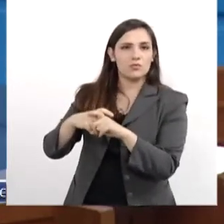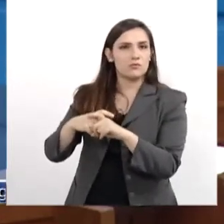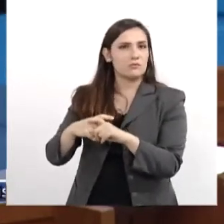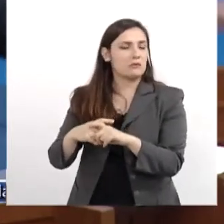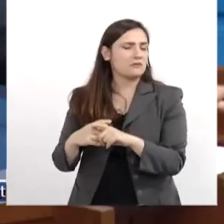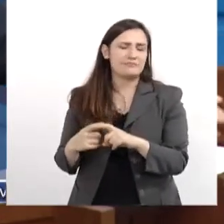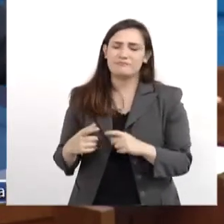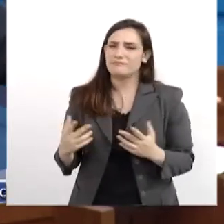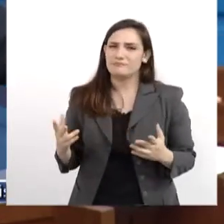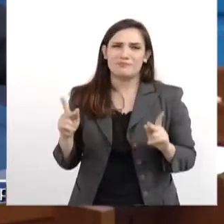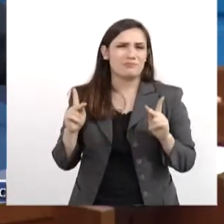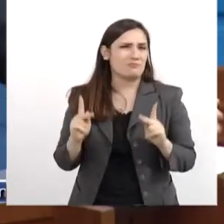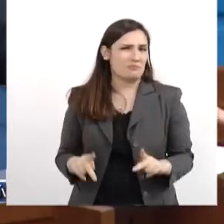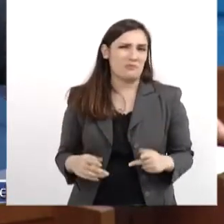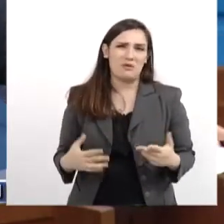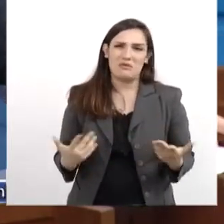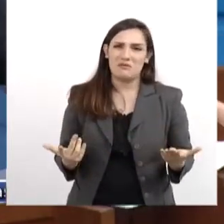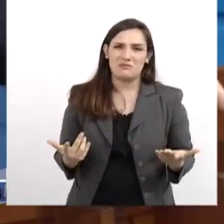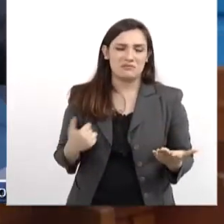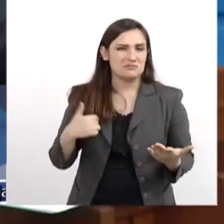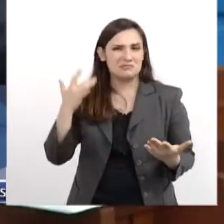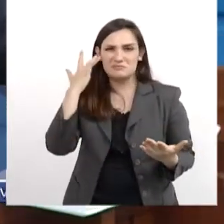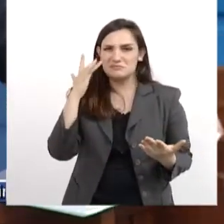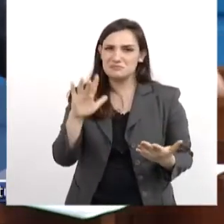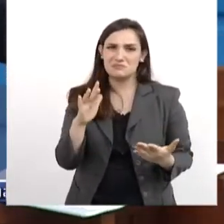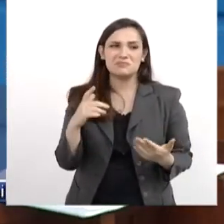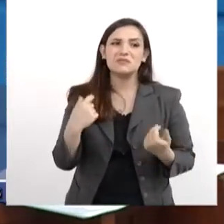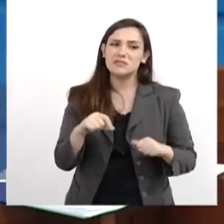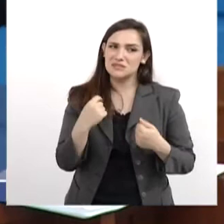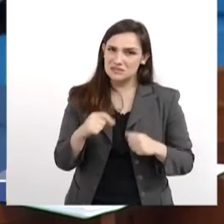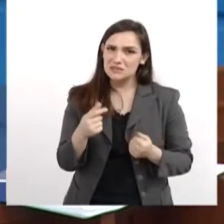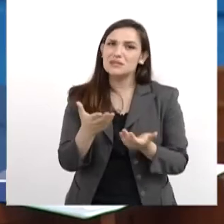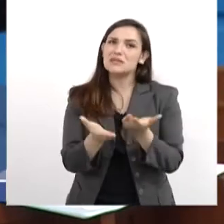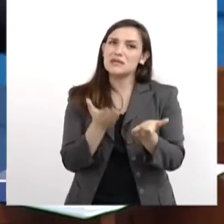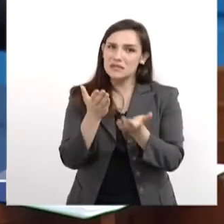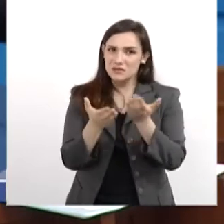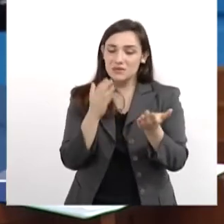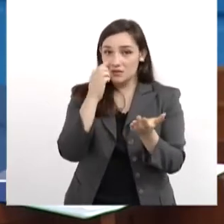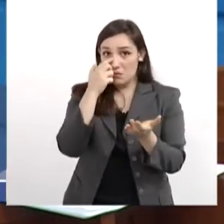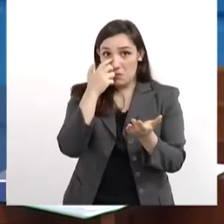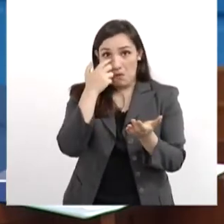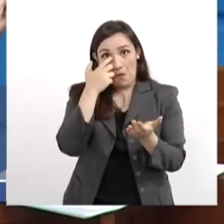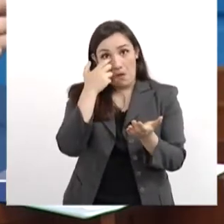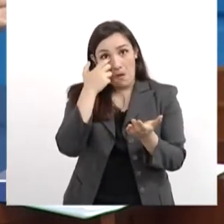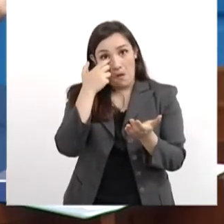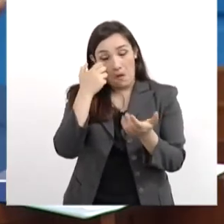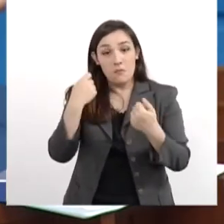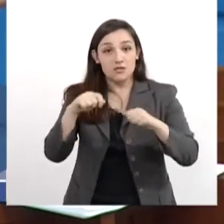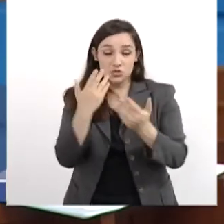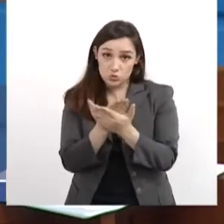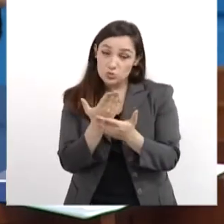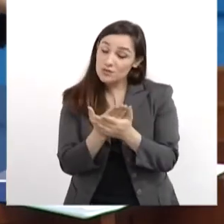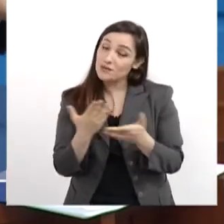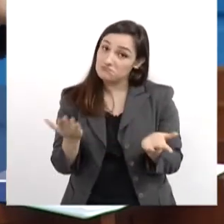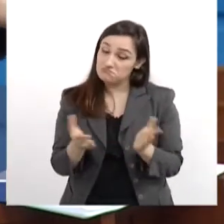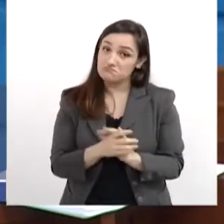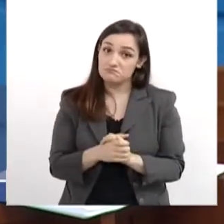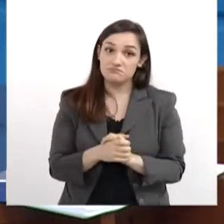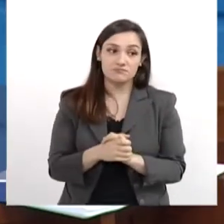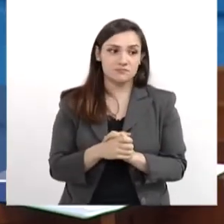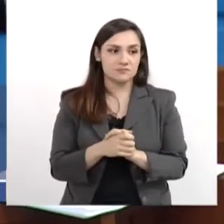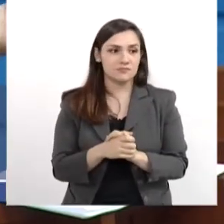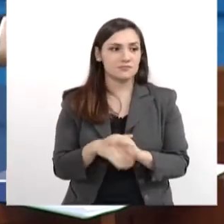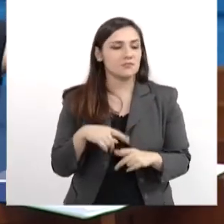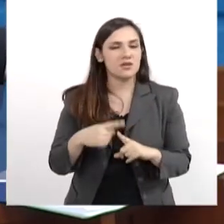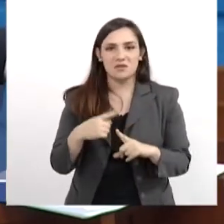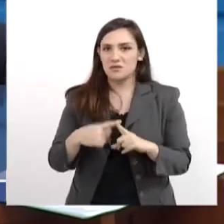pessoal assim que precisa realmente de tratamento ou de estudo, precisa estudar mais, porque é um pessoal